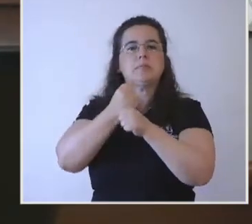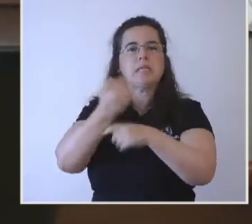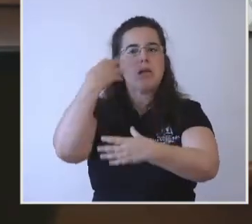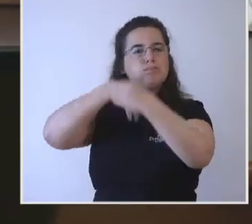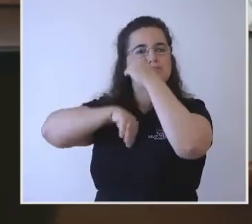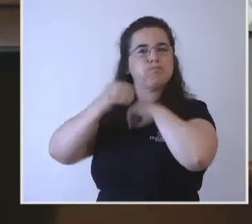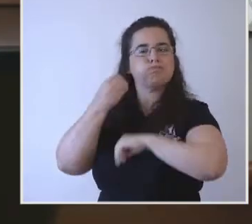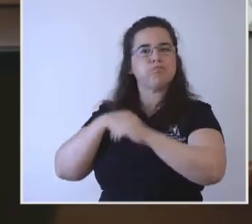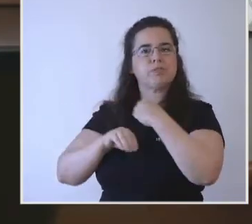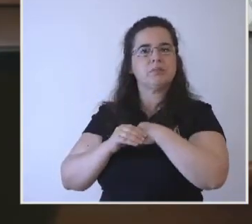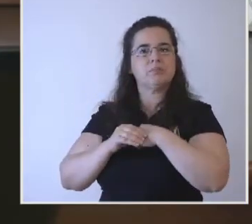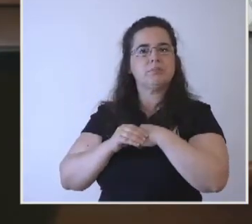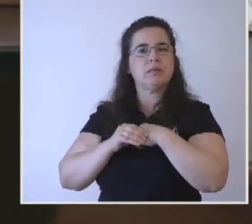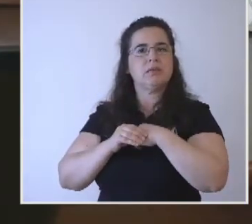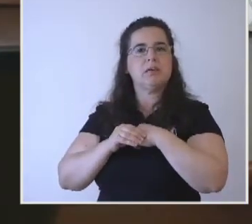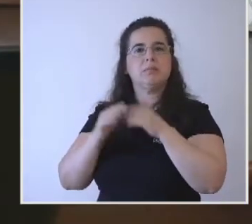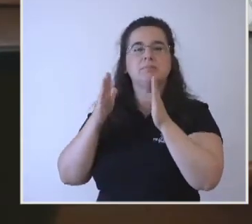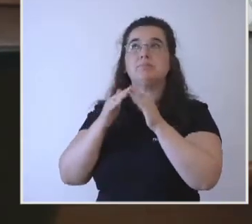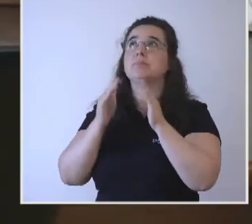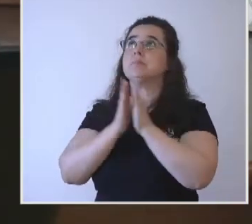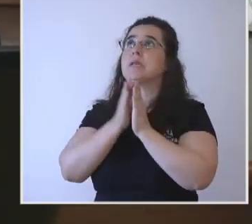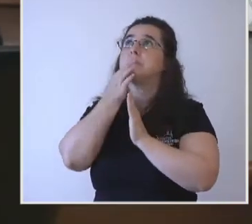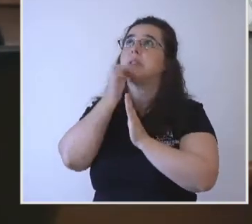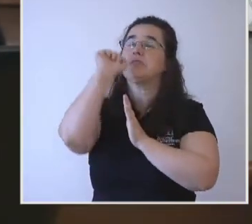realmente anunciar o Evangelho do Senhor Jesus.